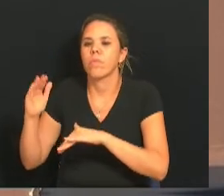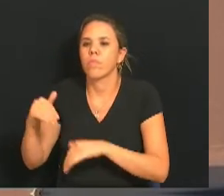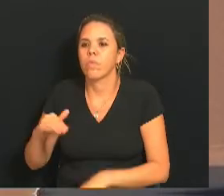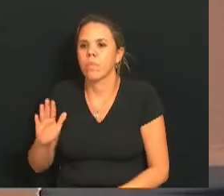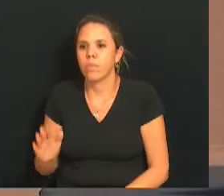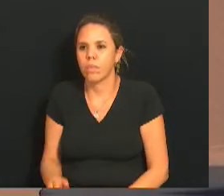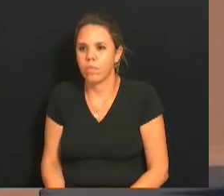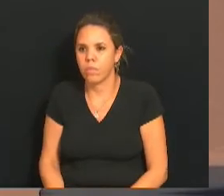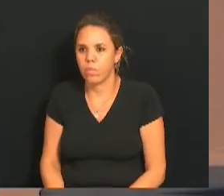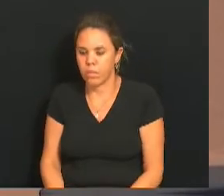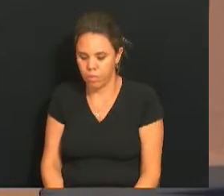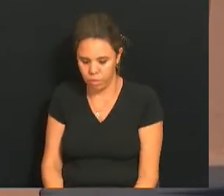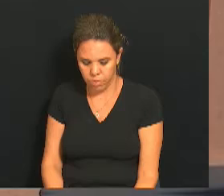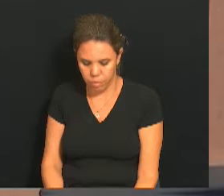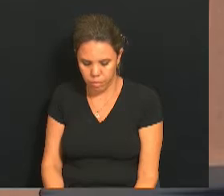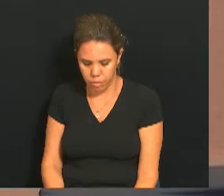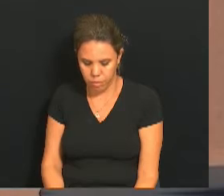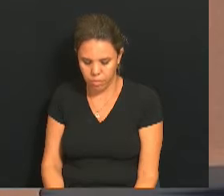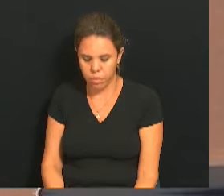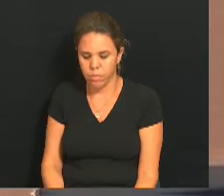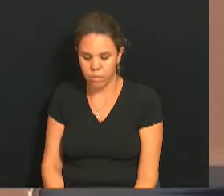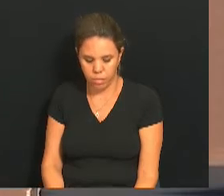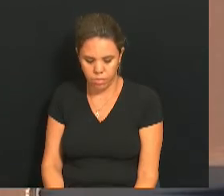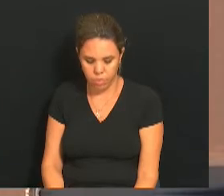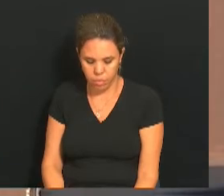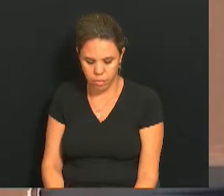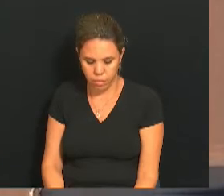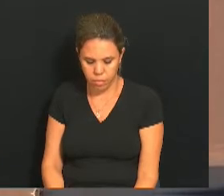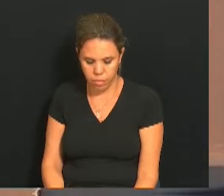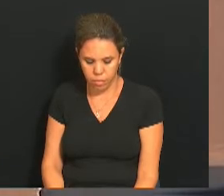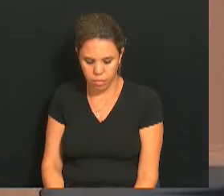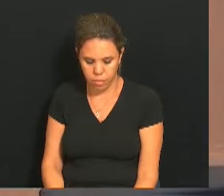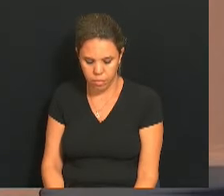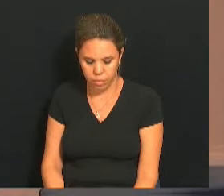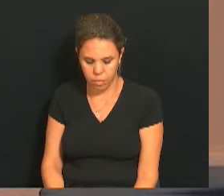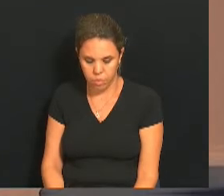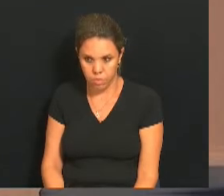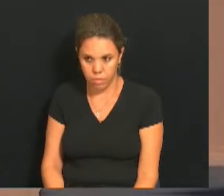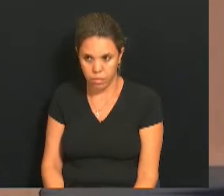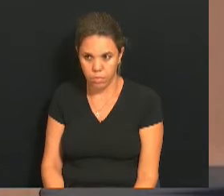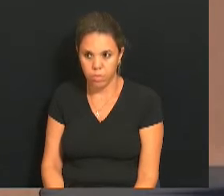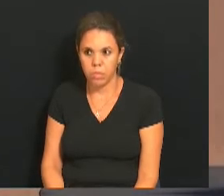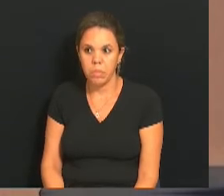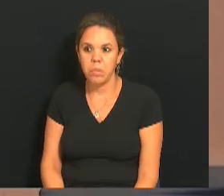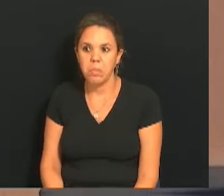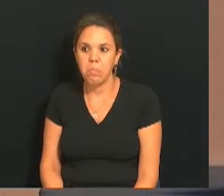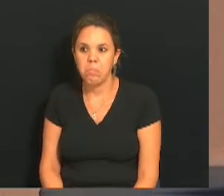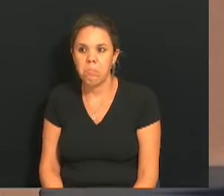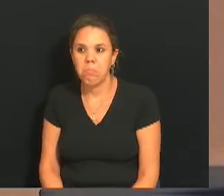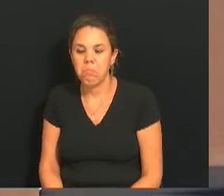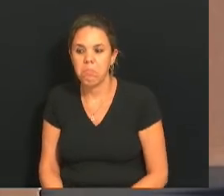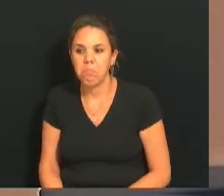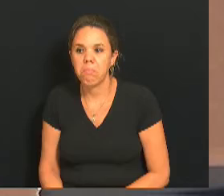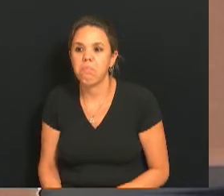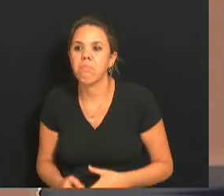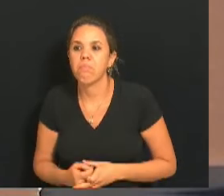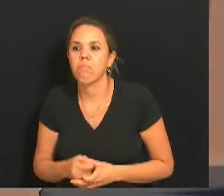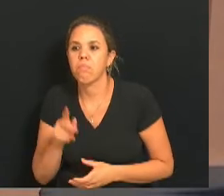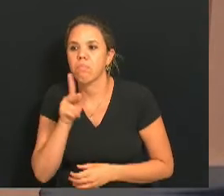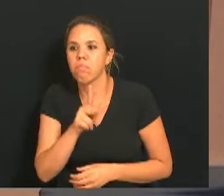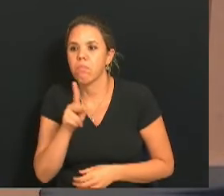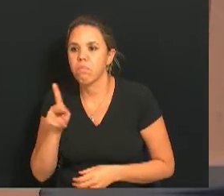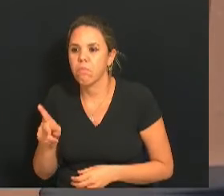pouco mais nesse texto que foi apresentado. Eu queria ouvir o professor Mariguete, já passaria a palavra para